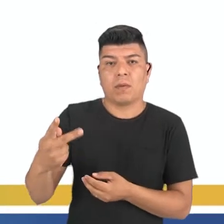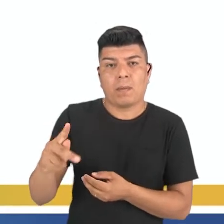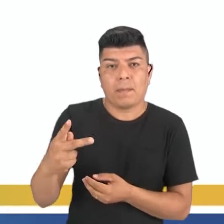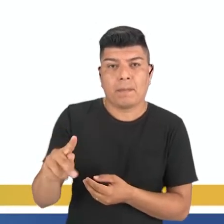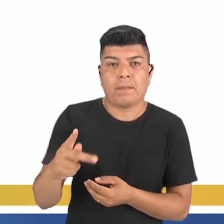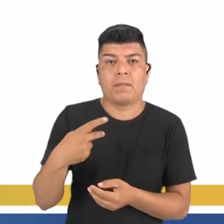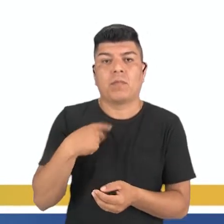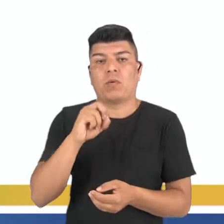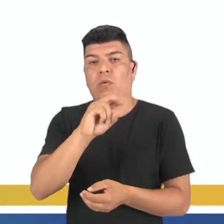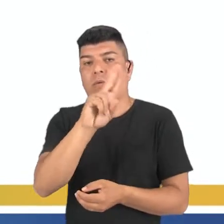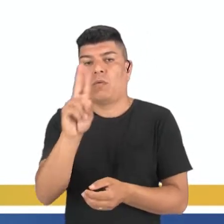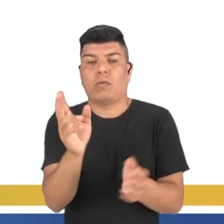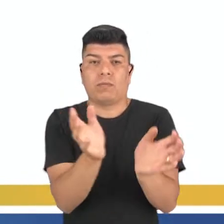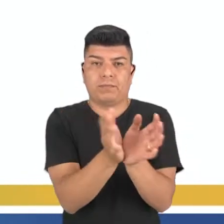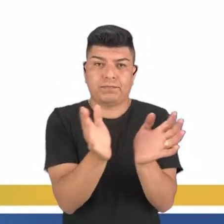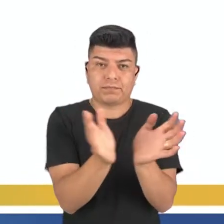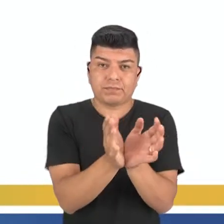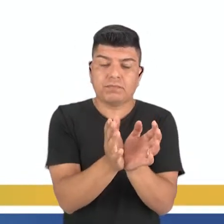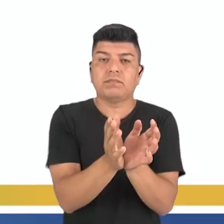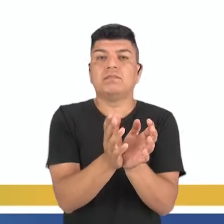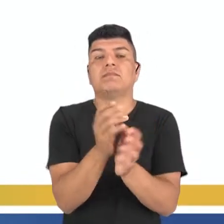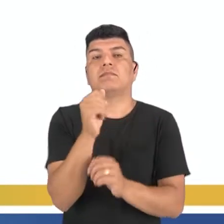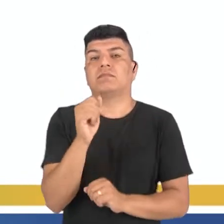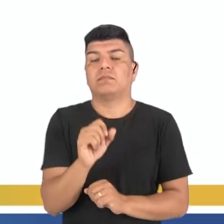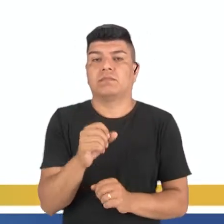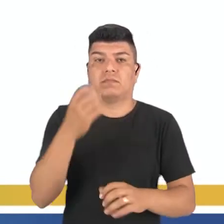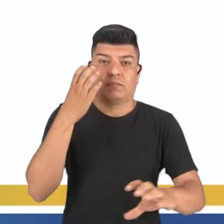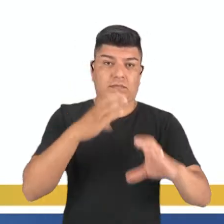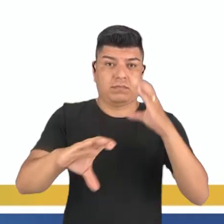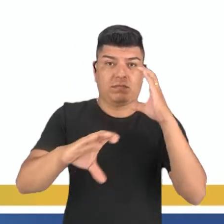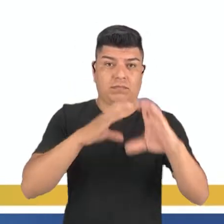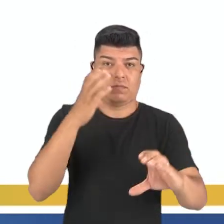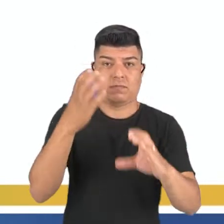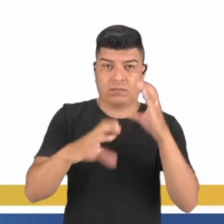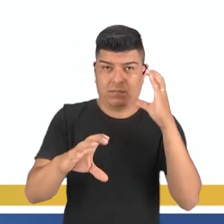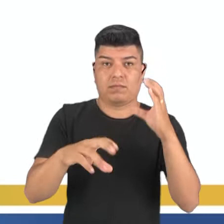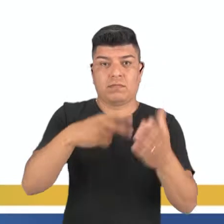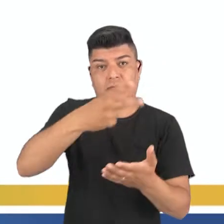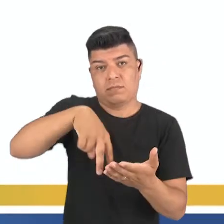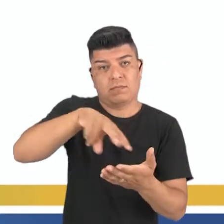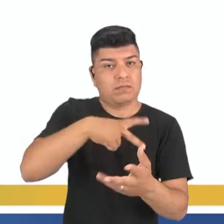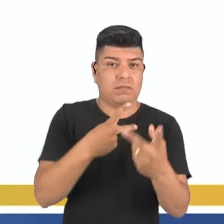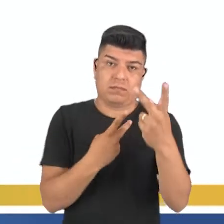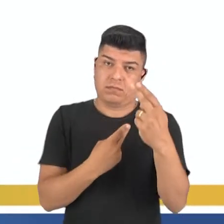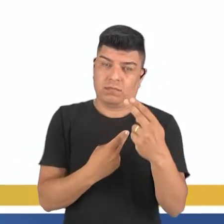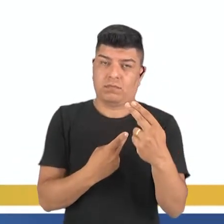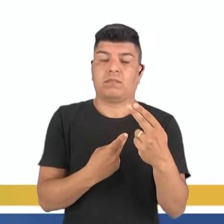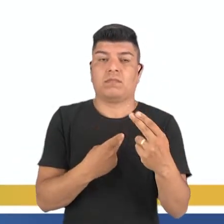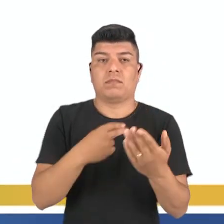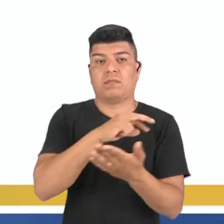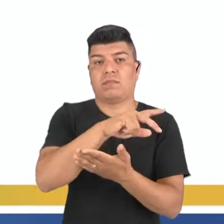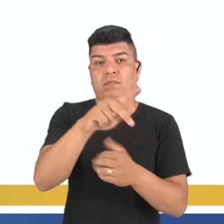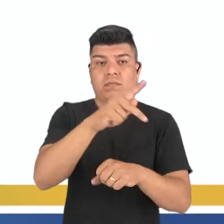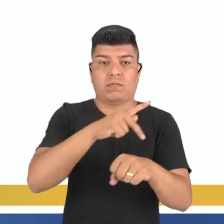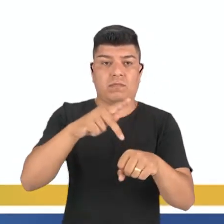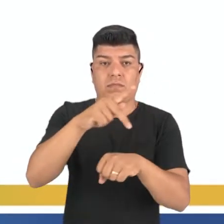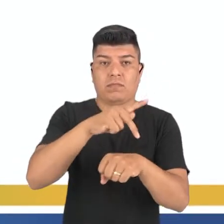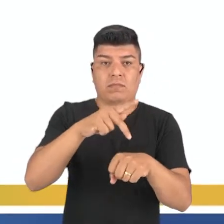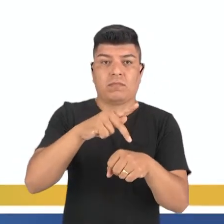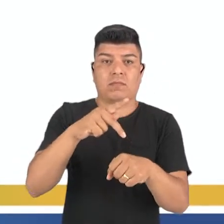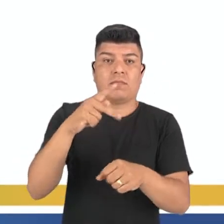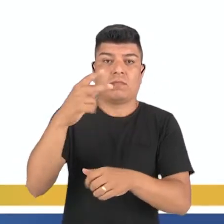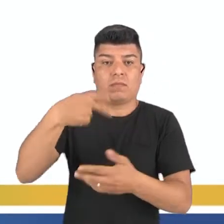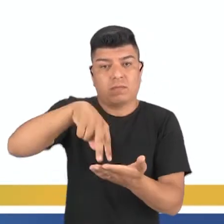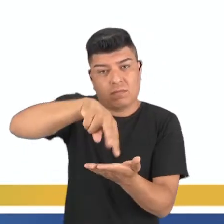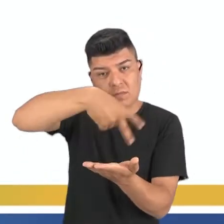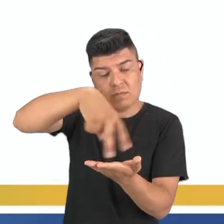grupos, e a forma original de dançar e cantar permanece praticamente a mesma. Em diversos países, a dança